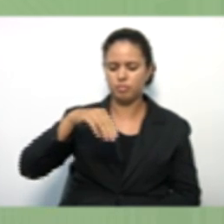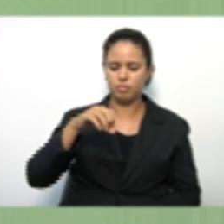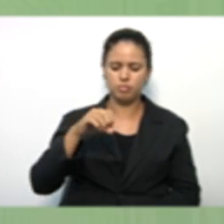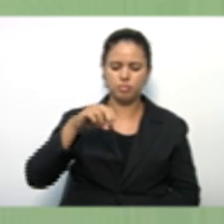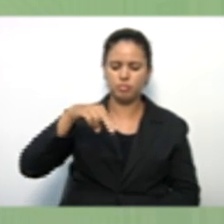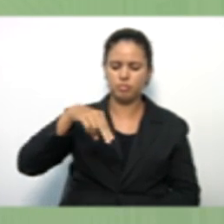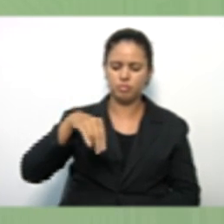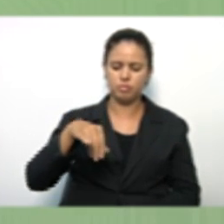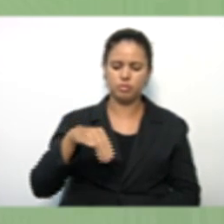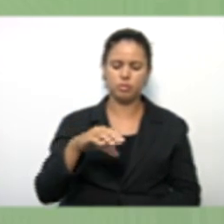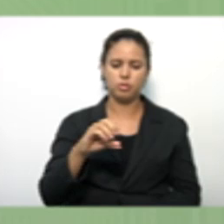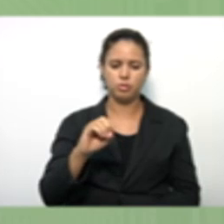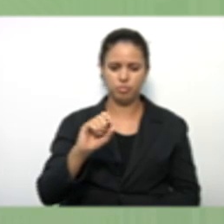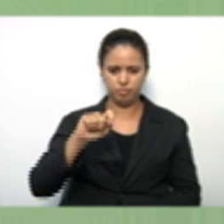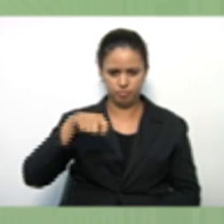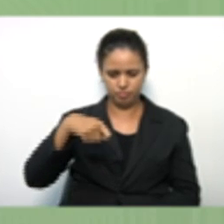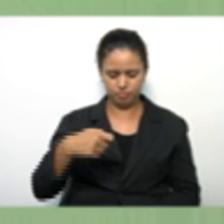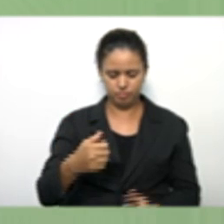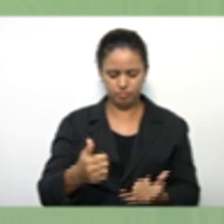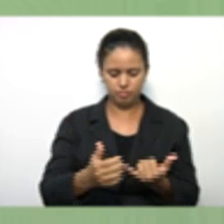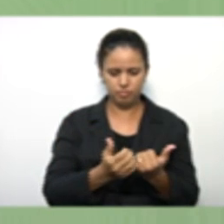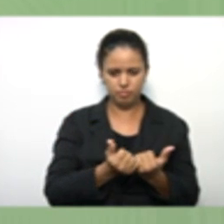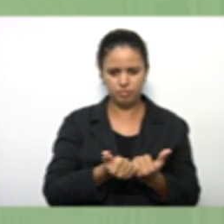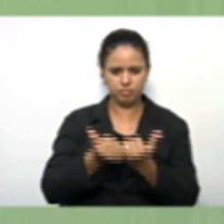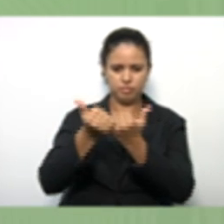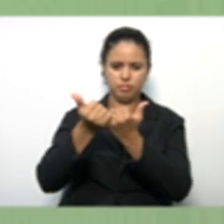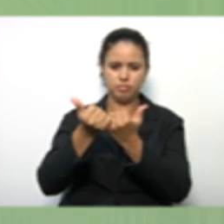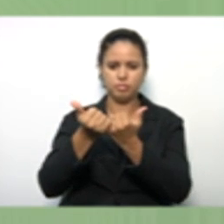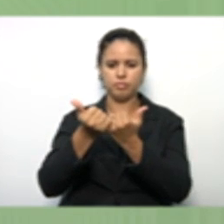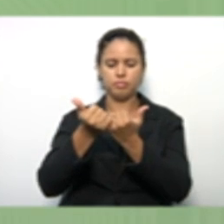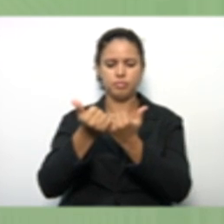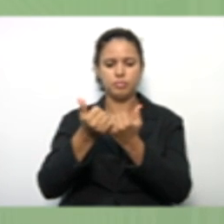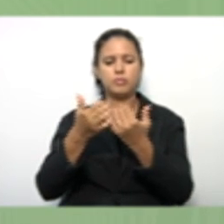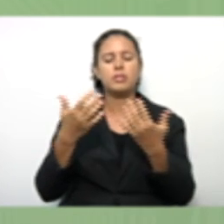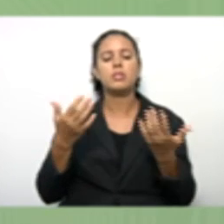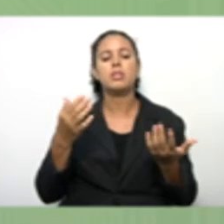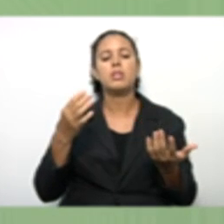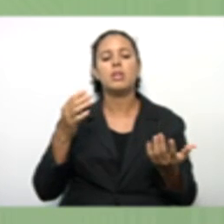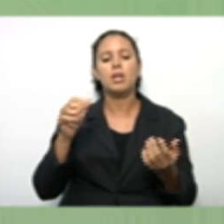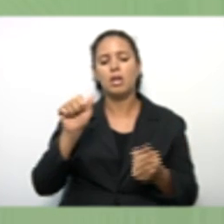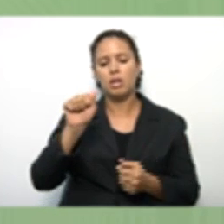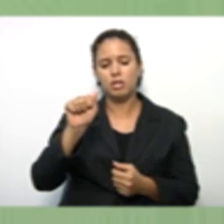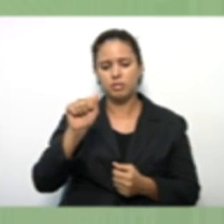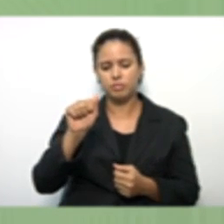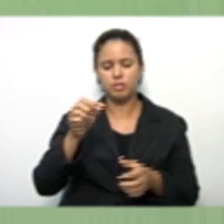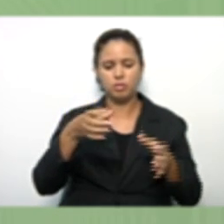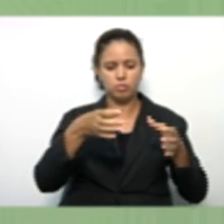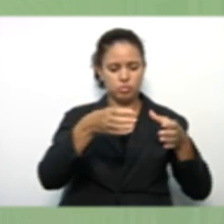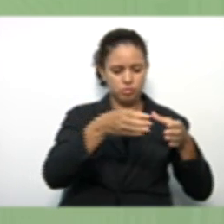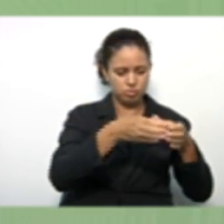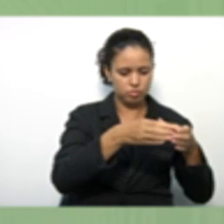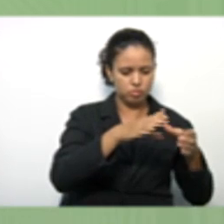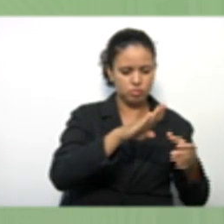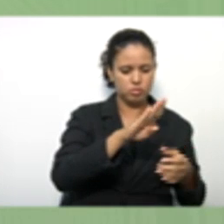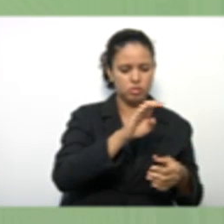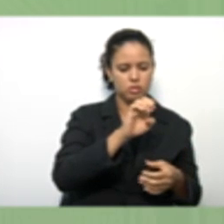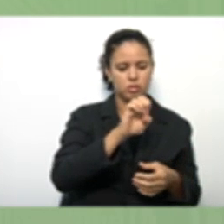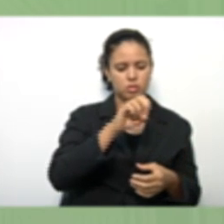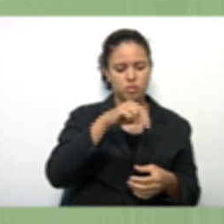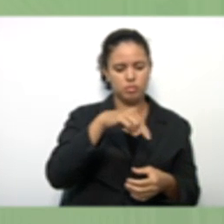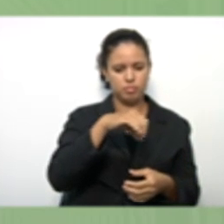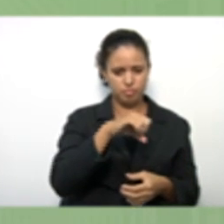A é o conjunto de bens, direitos e obrigações que não possam ser mensurados em moeda